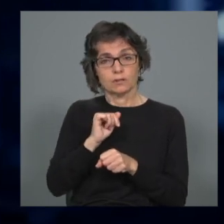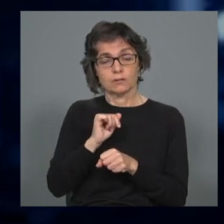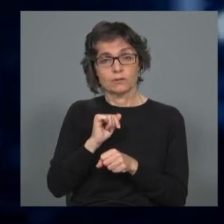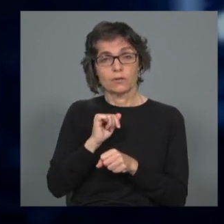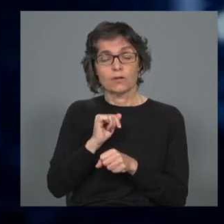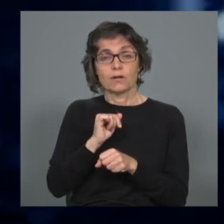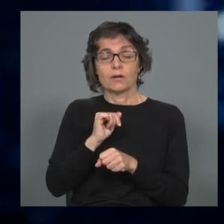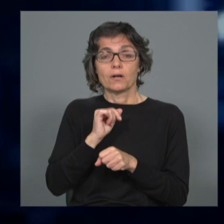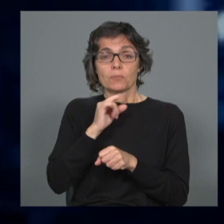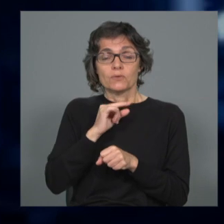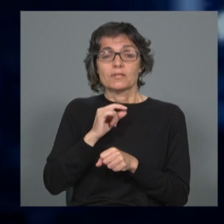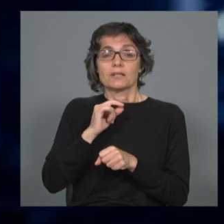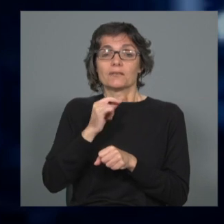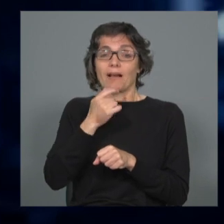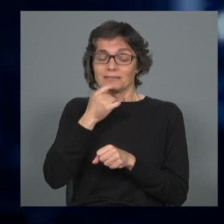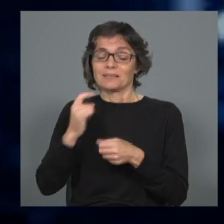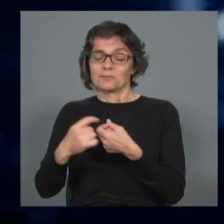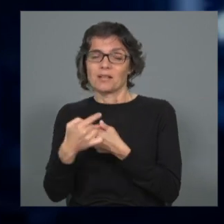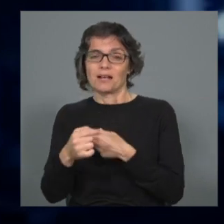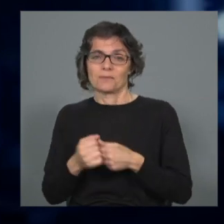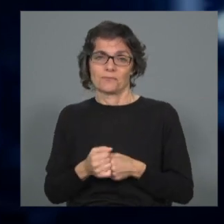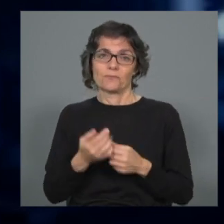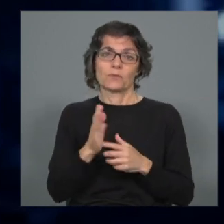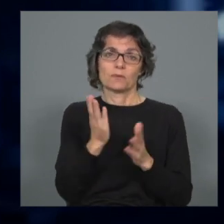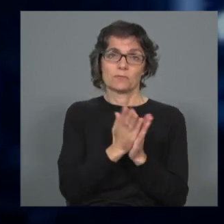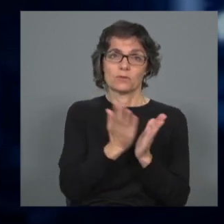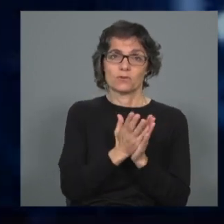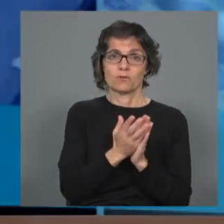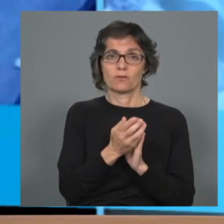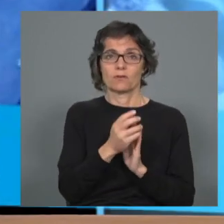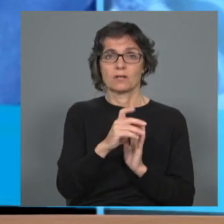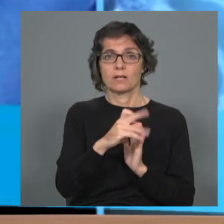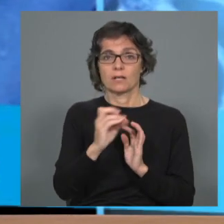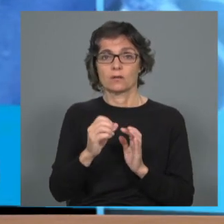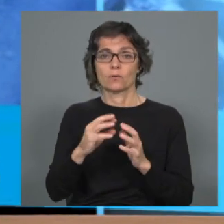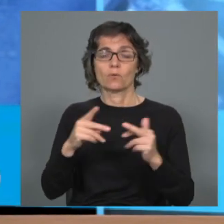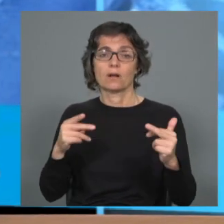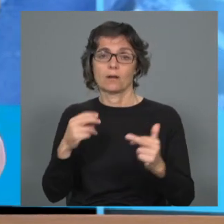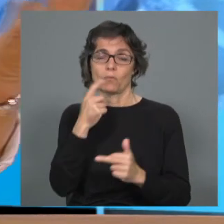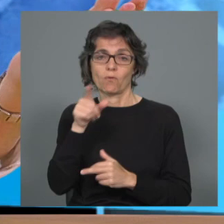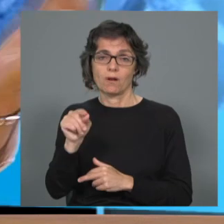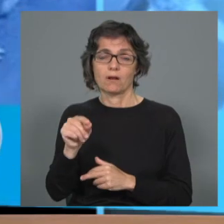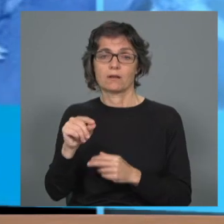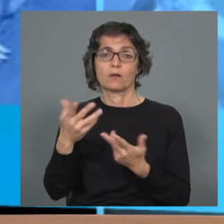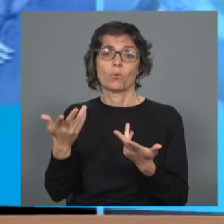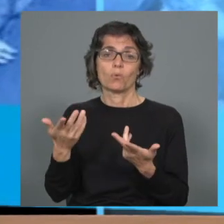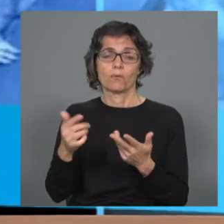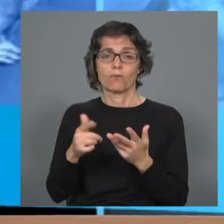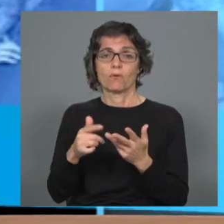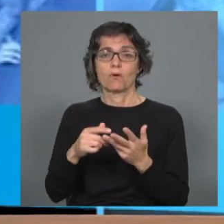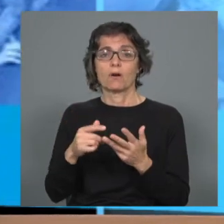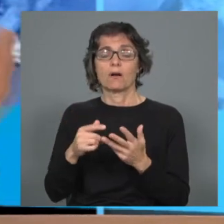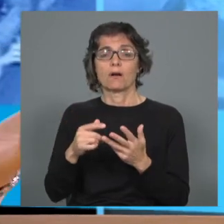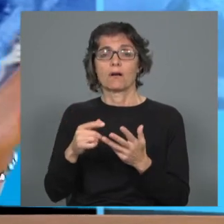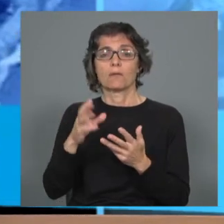estes parceiros que temos. Eu estou-me a lembrar da Escola do Arco, Câmara do Eiras, ou das residências em Lisboa,